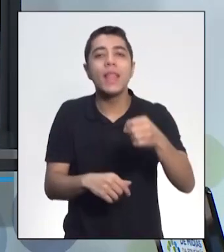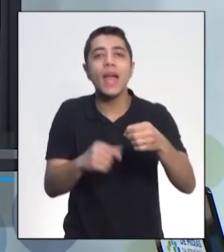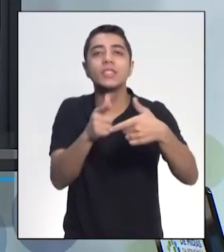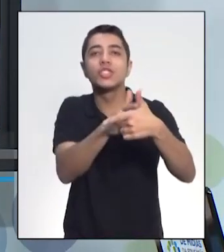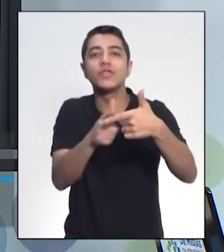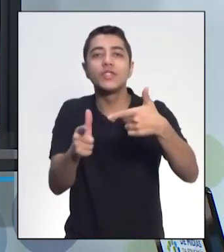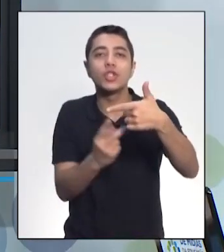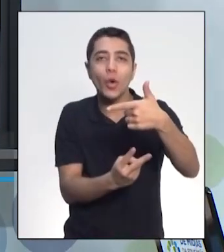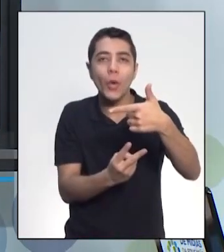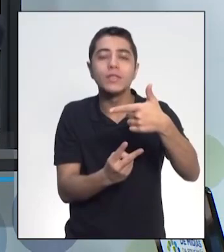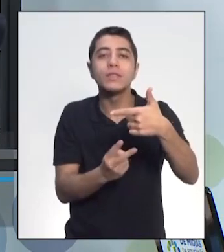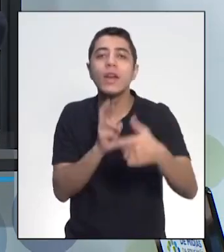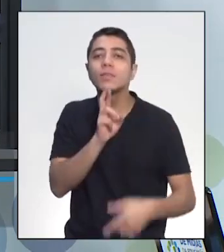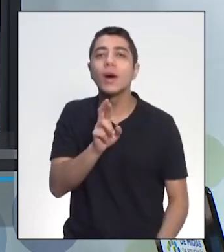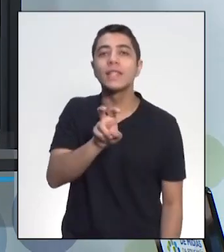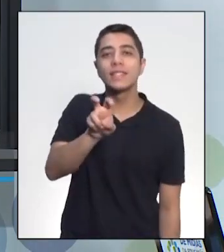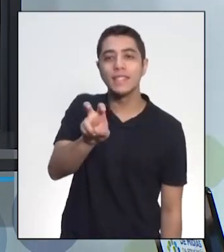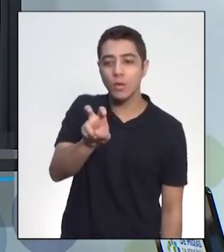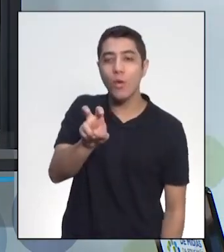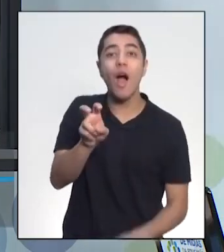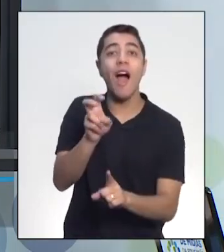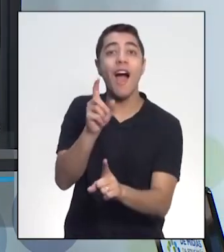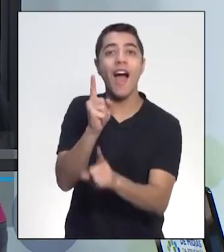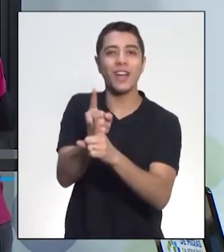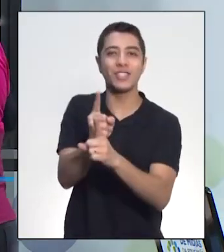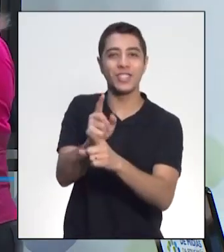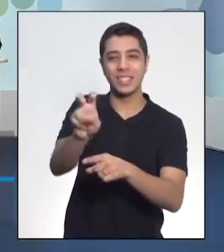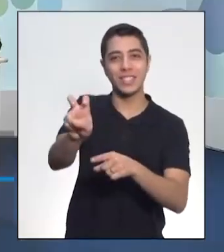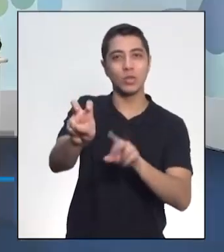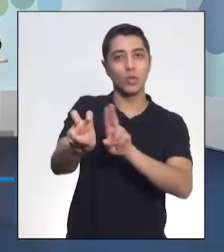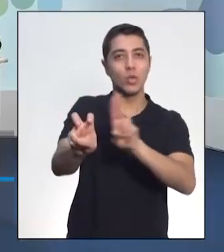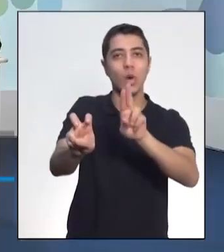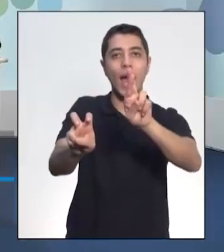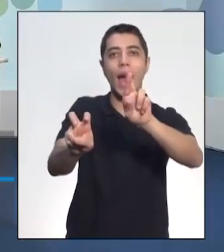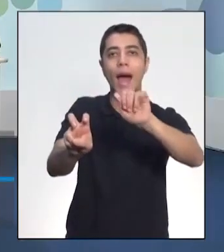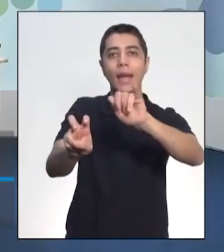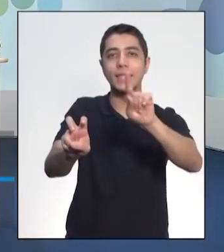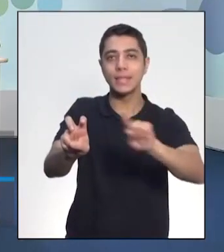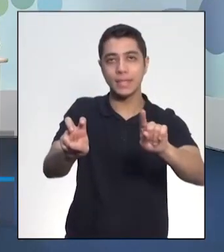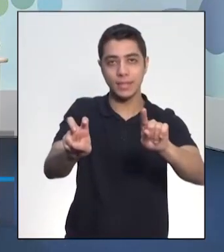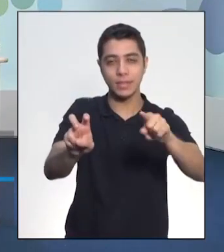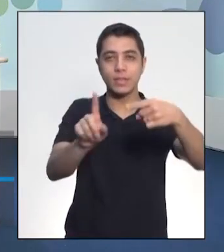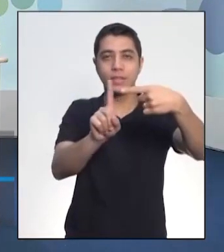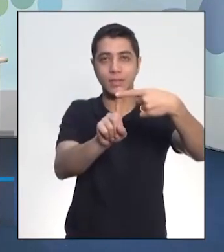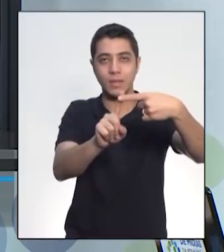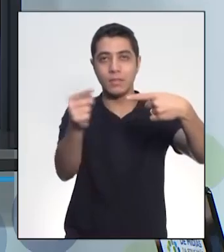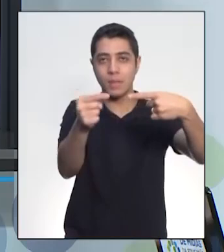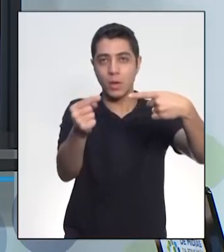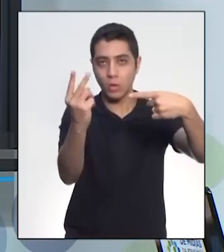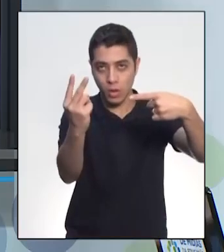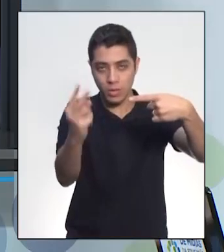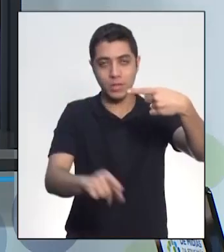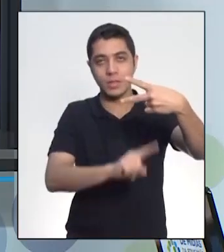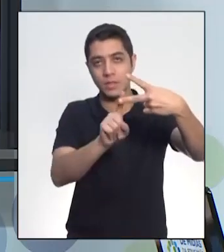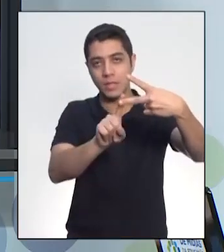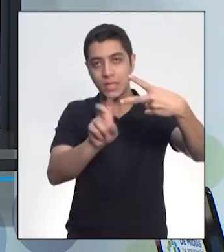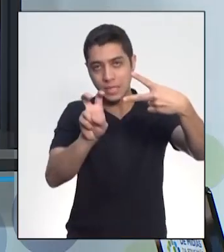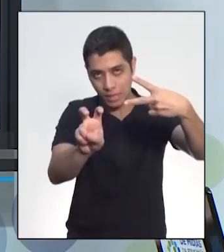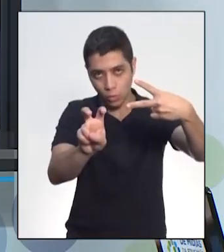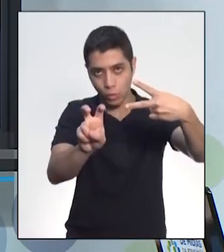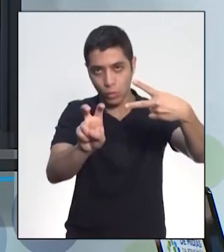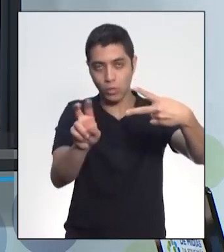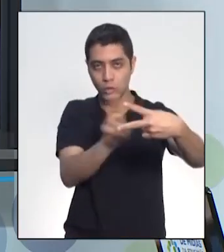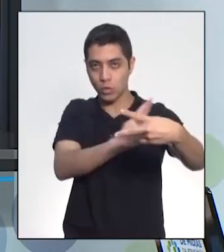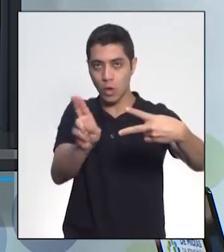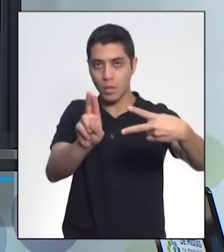O que está faltando agora? O item D, que é o vértice. Então, vamos para o vértice. Olha o vértice. Lembra, a fórmula do vértice